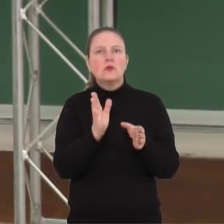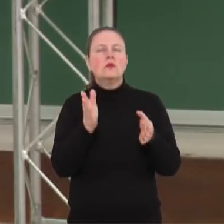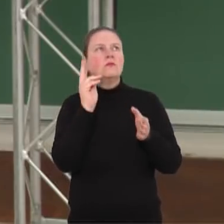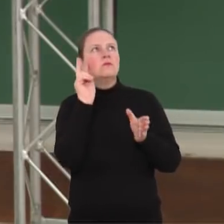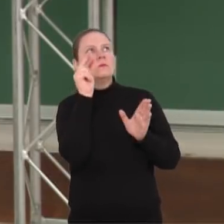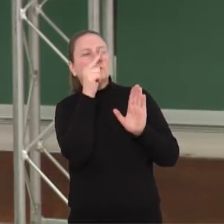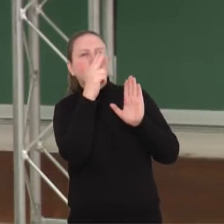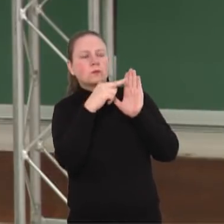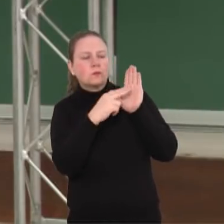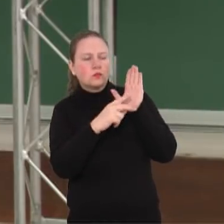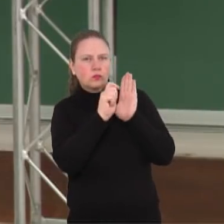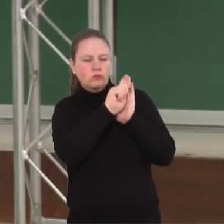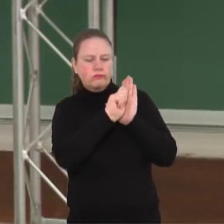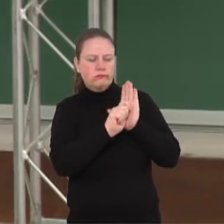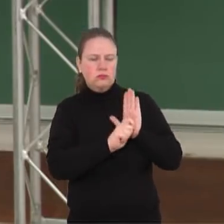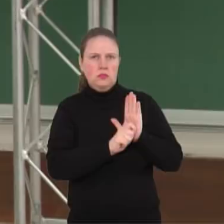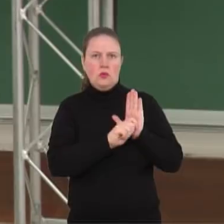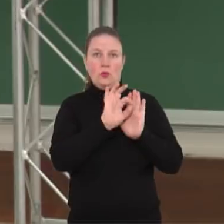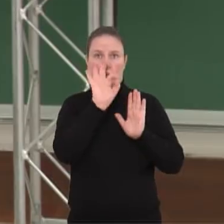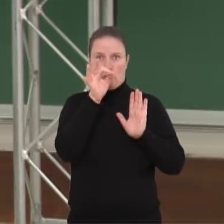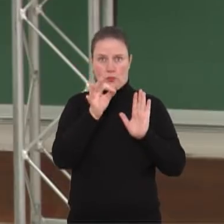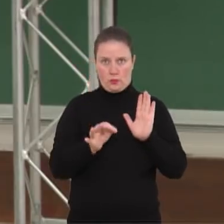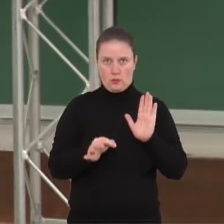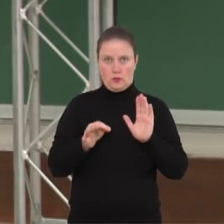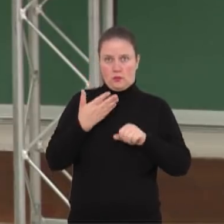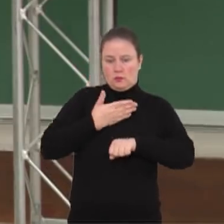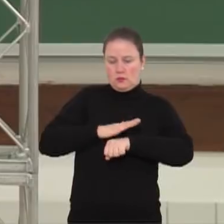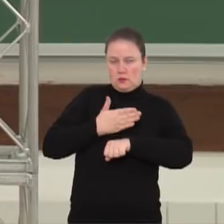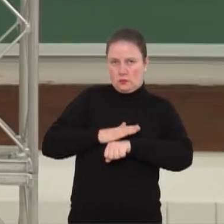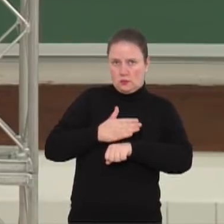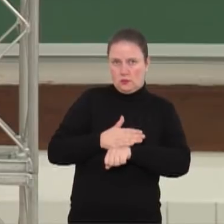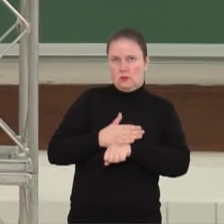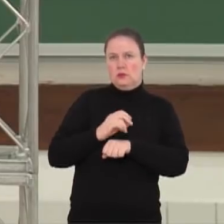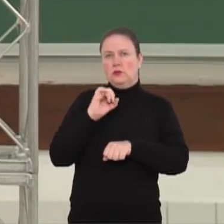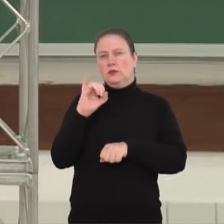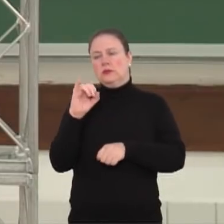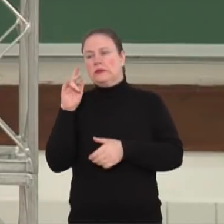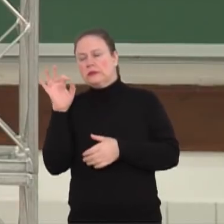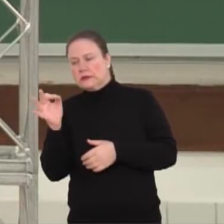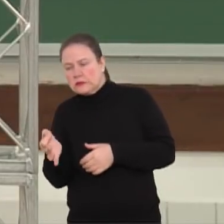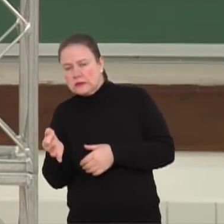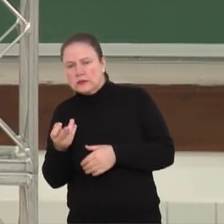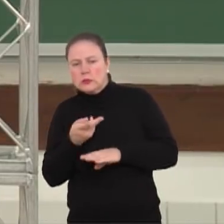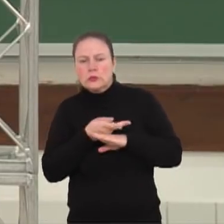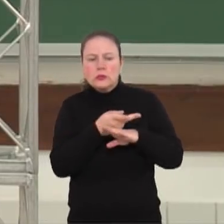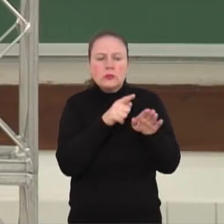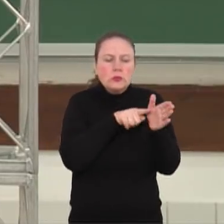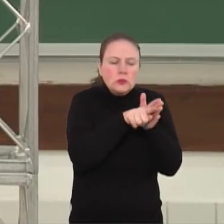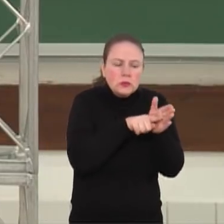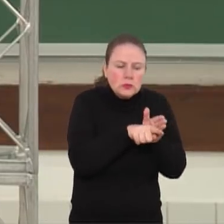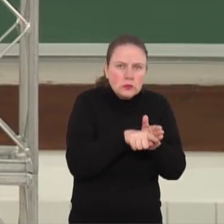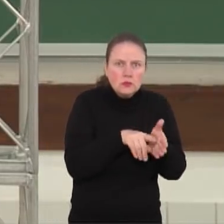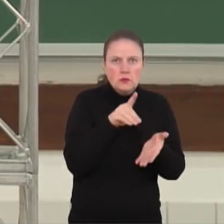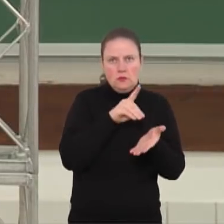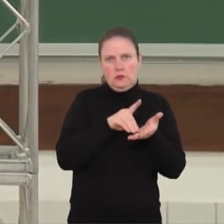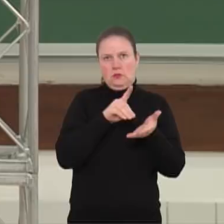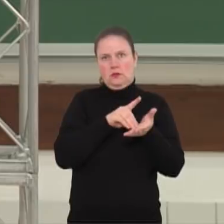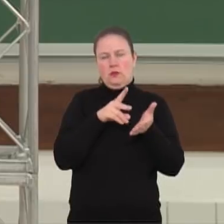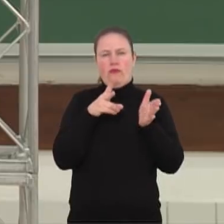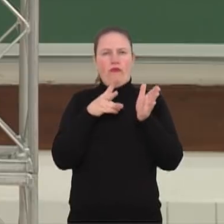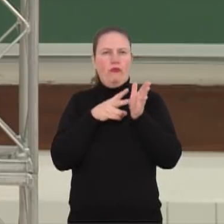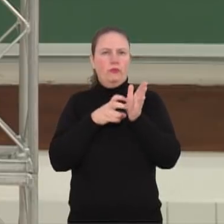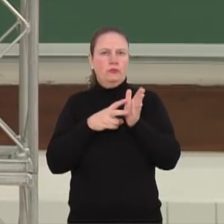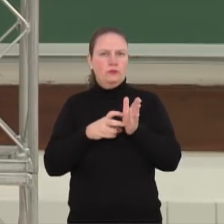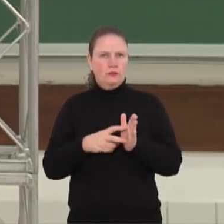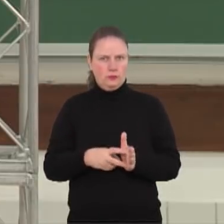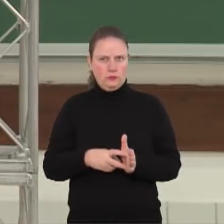né? Coloca, corrige a tua tarefa, vê se você fez certinho, se você pesquisou no dicionário, ok? Então, esse é um vocabuláriozinho